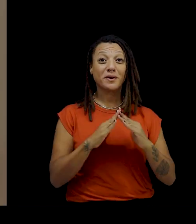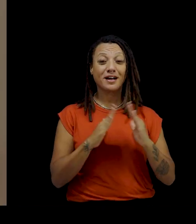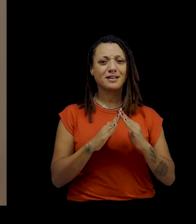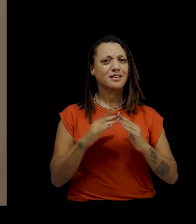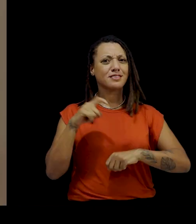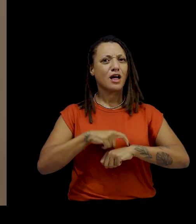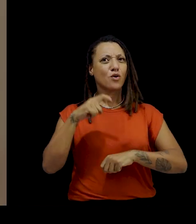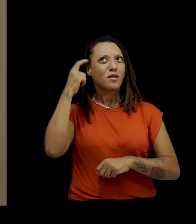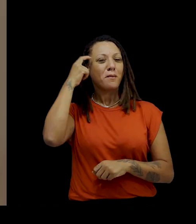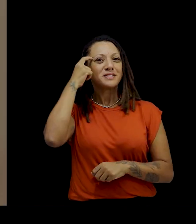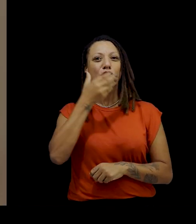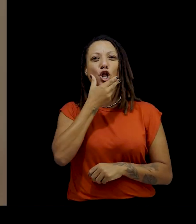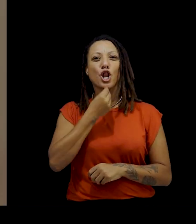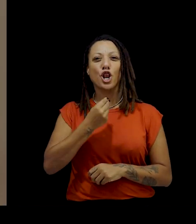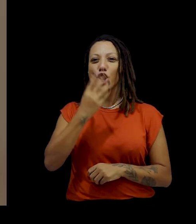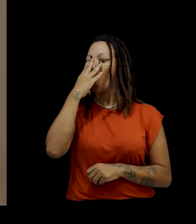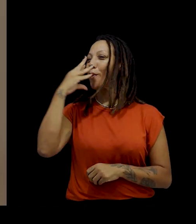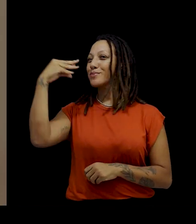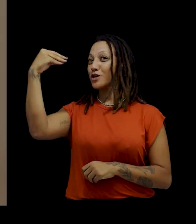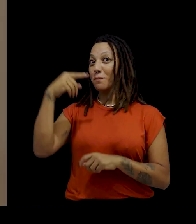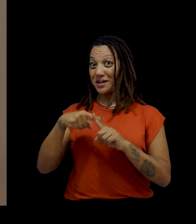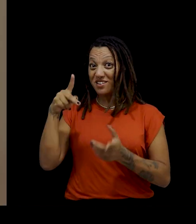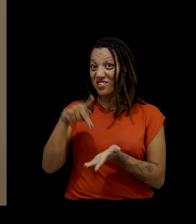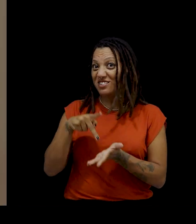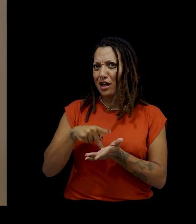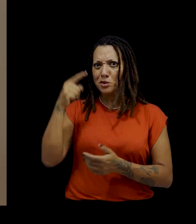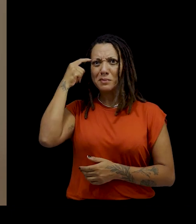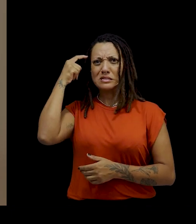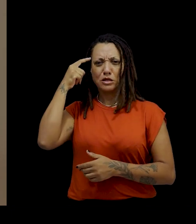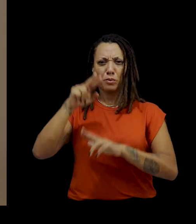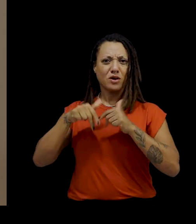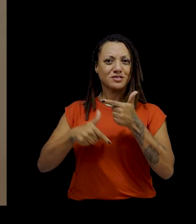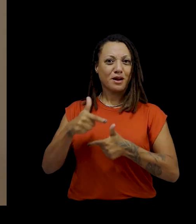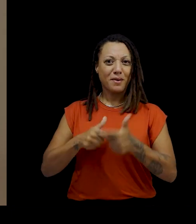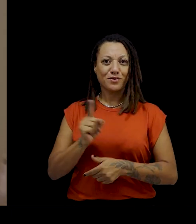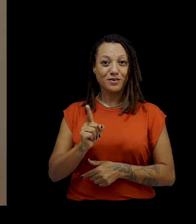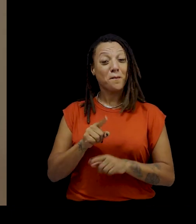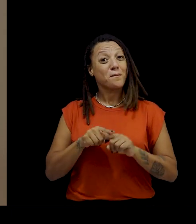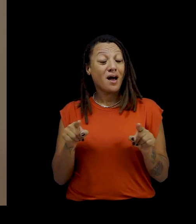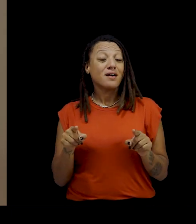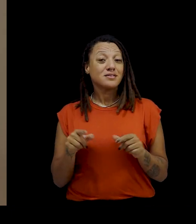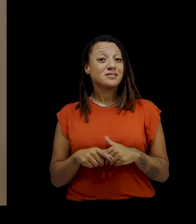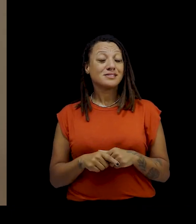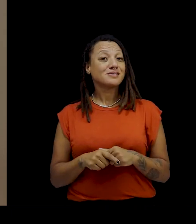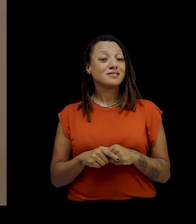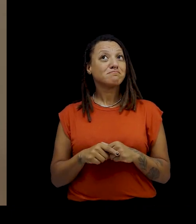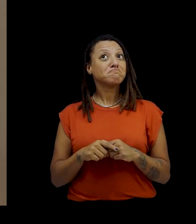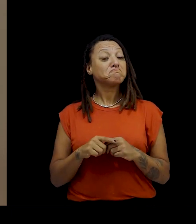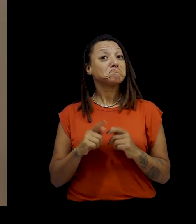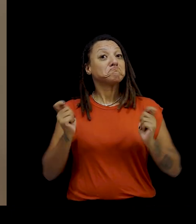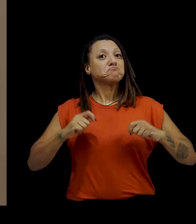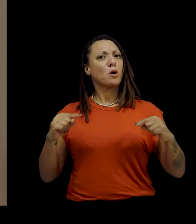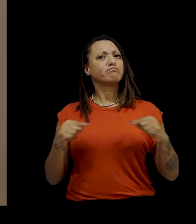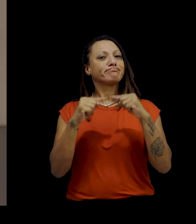pensando em lobisomem, mas eu nem estava pensando em lobisomem por uma razão de trabalho. Mas aí essas coisas se juntaram, assim.